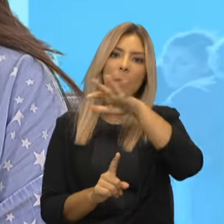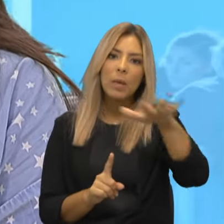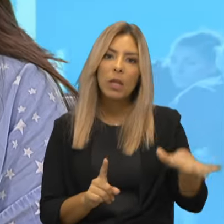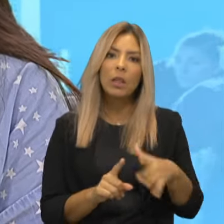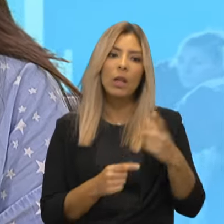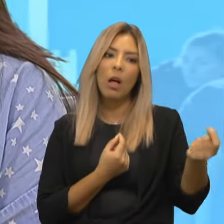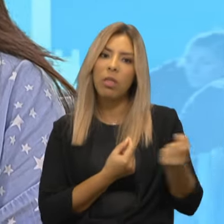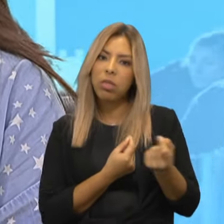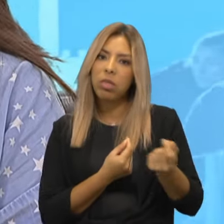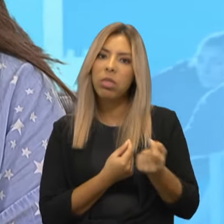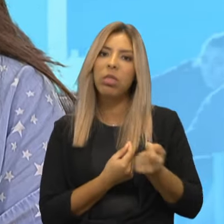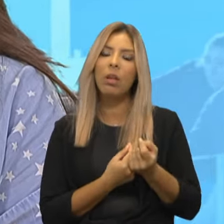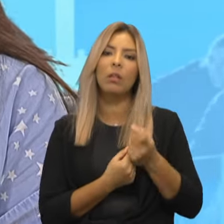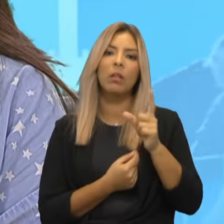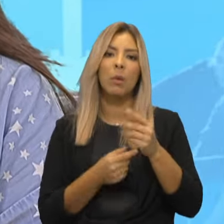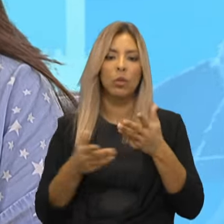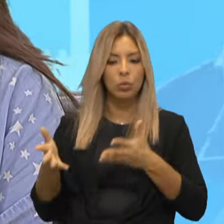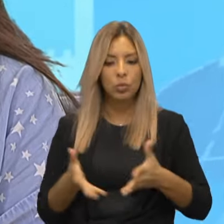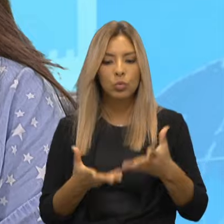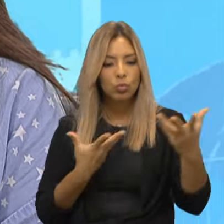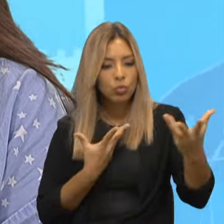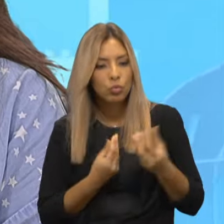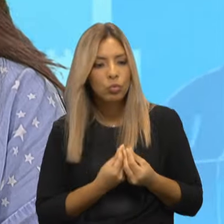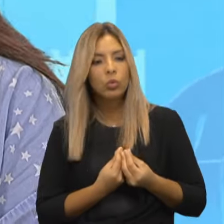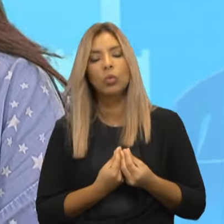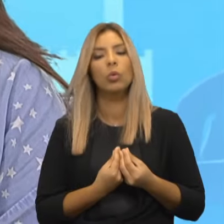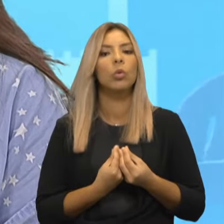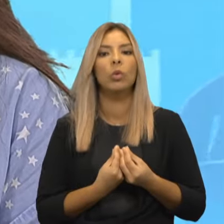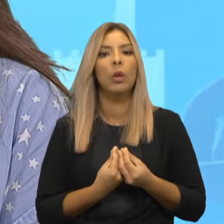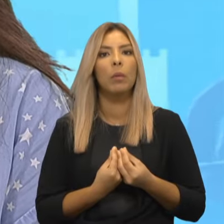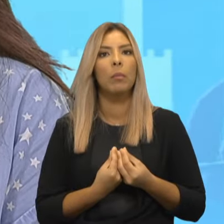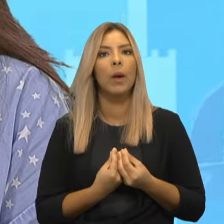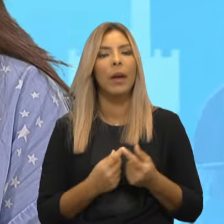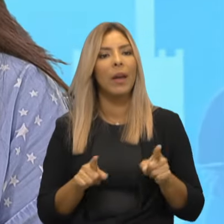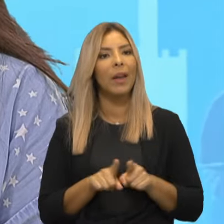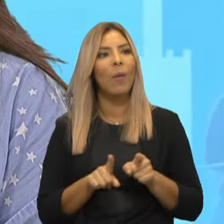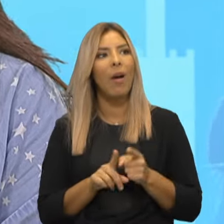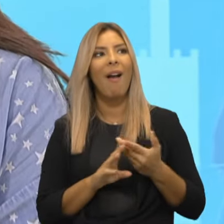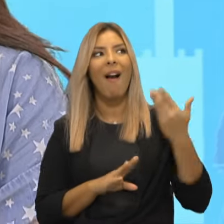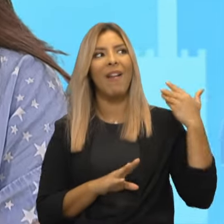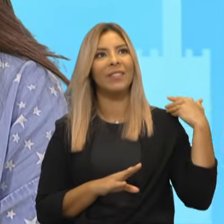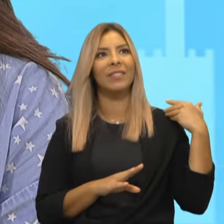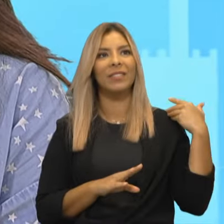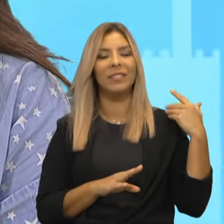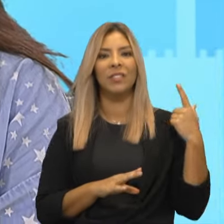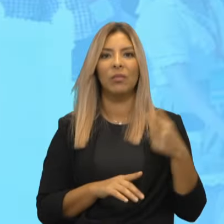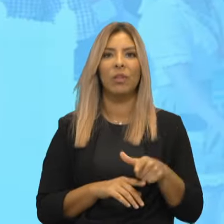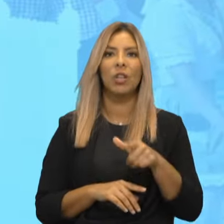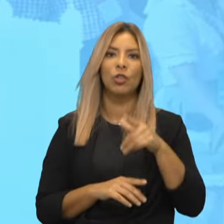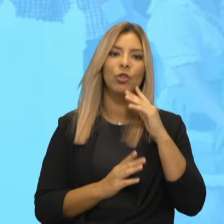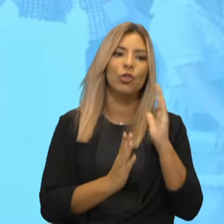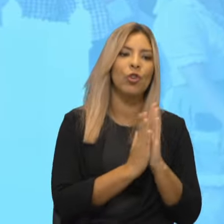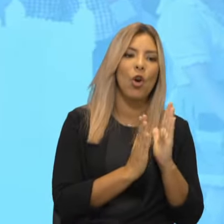e caminhar connosco. Portanto, não é, de facto, é descolorizar completamente a catequese. Não é a escola onde vamos ali e